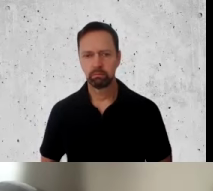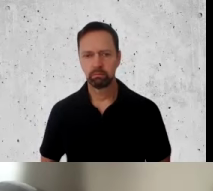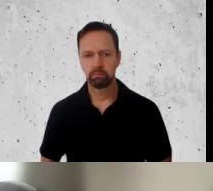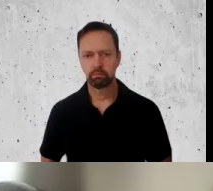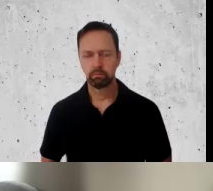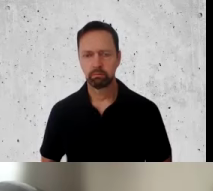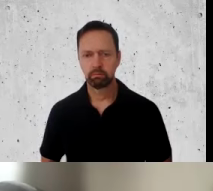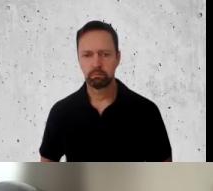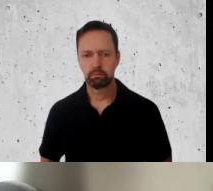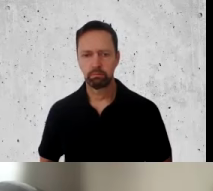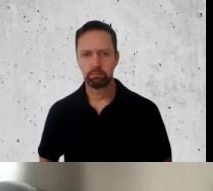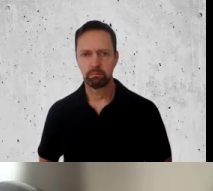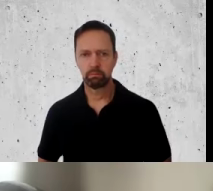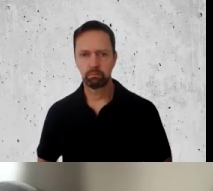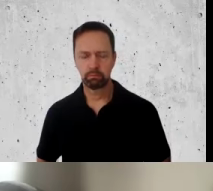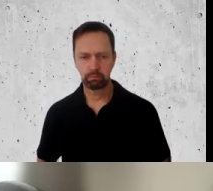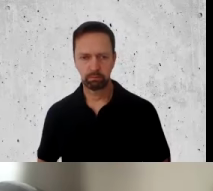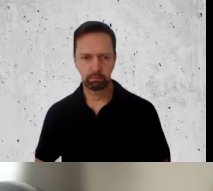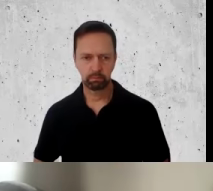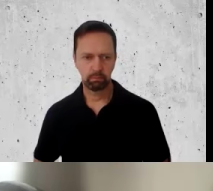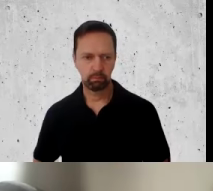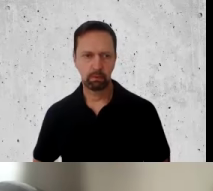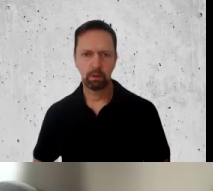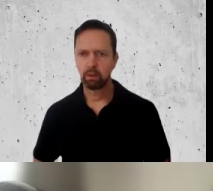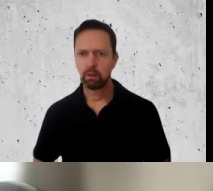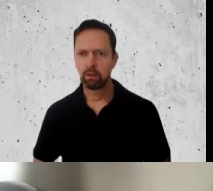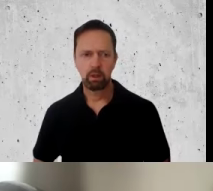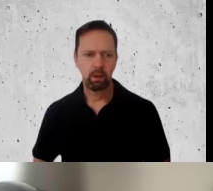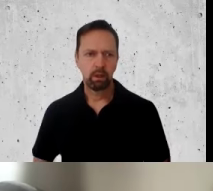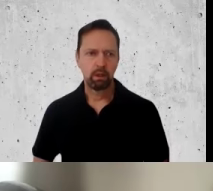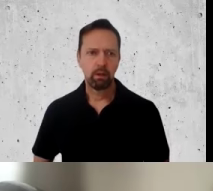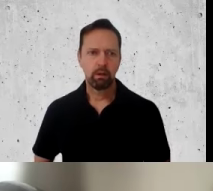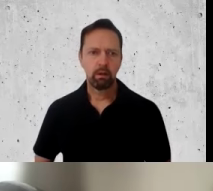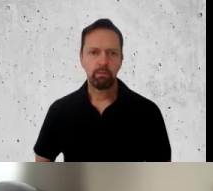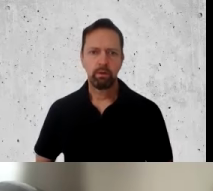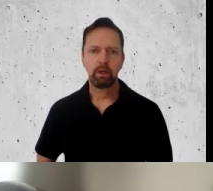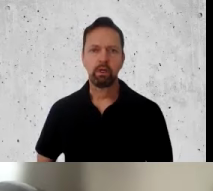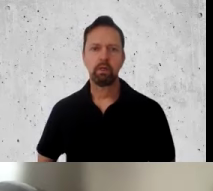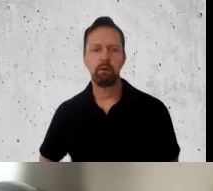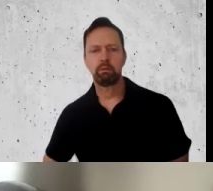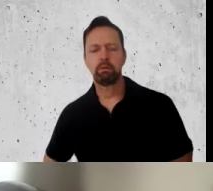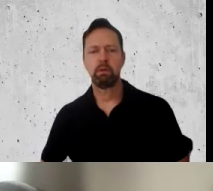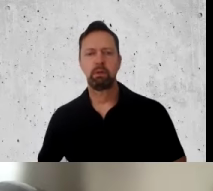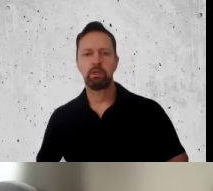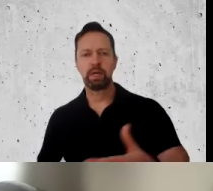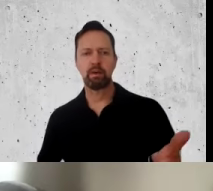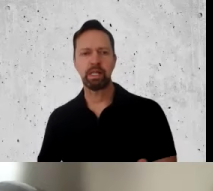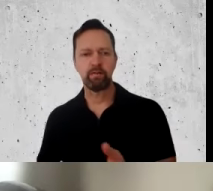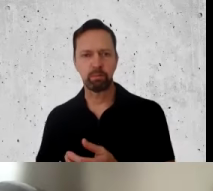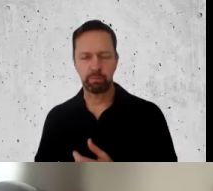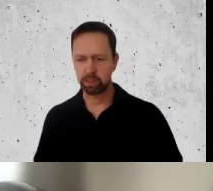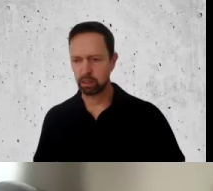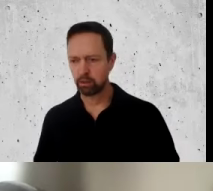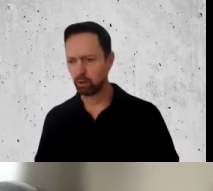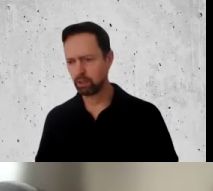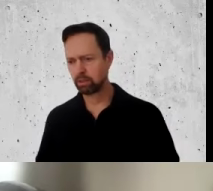Mas é isso, achei muito boa a apresentação. Acho que são esses pontos. Obrigada. Ok, então, deixa eu passar a